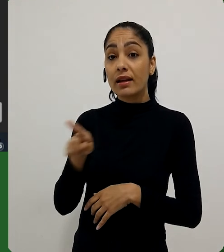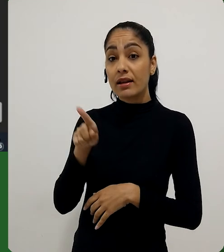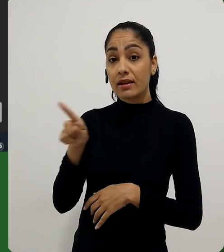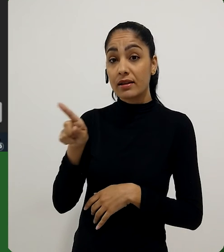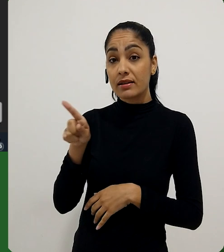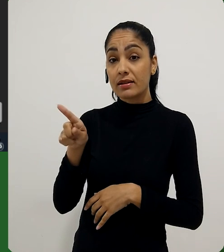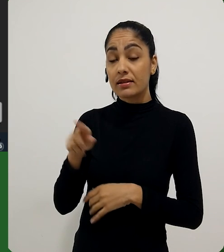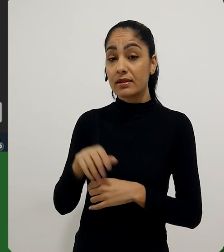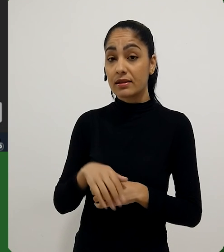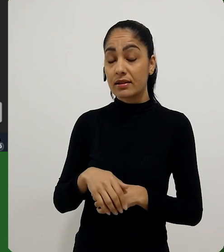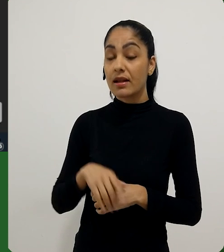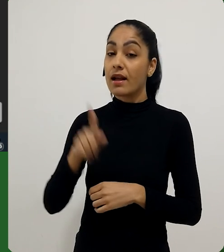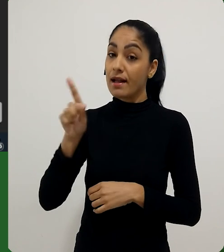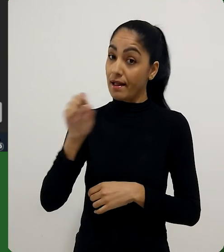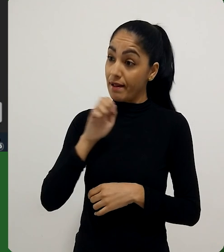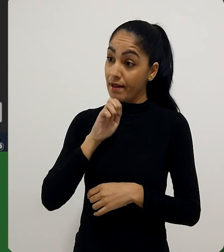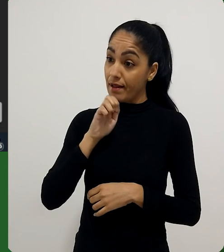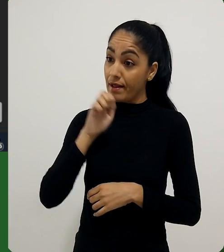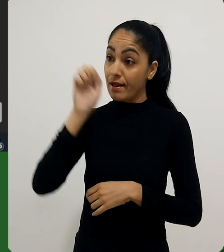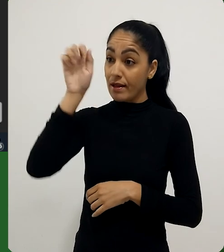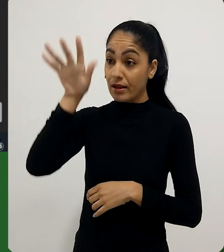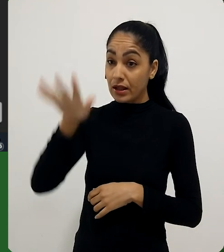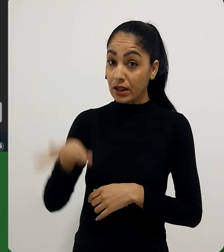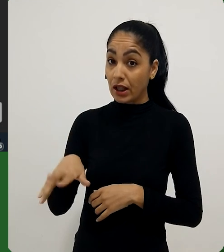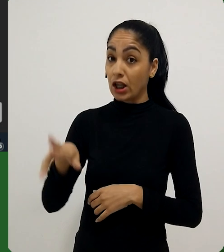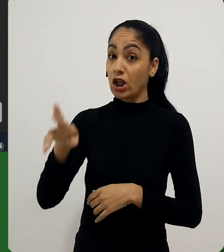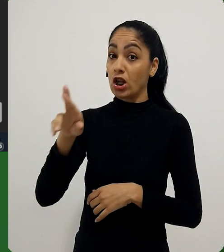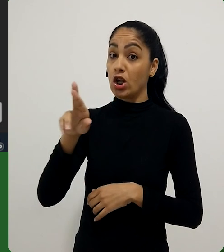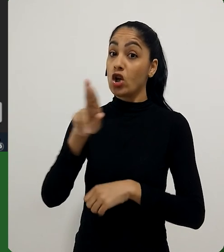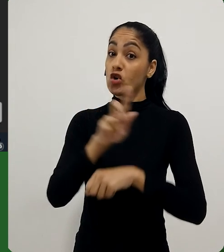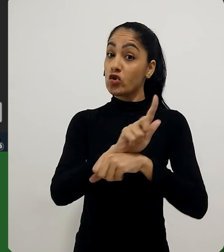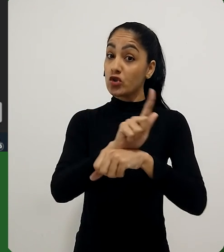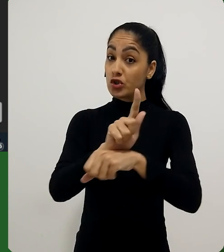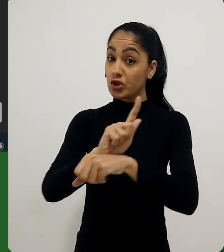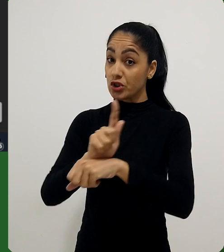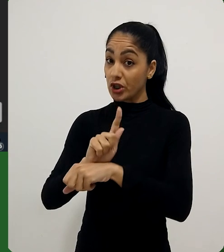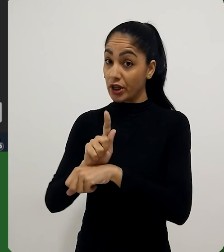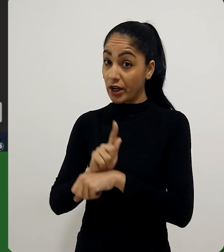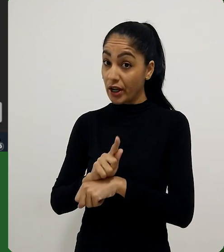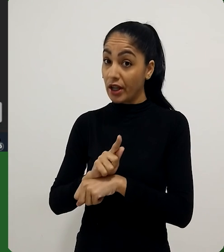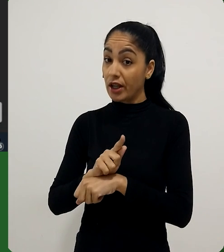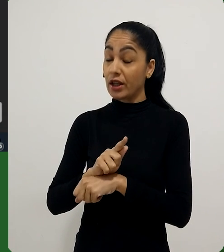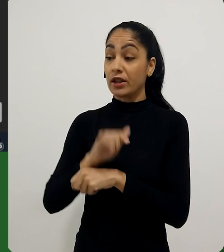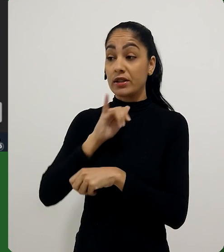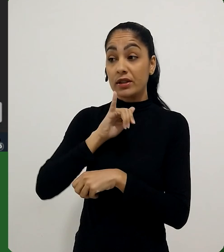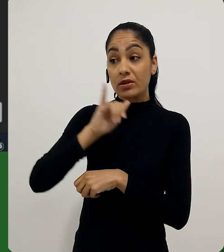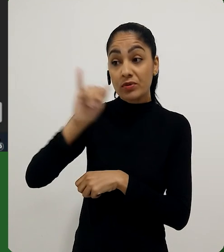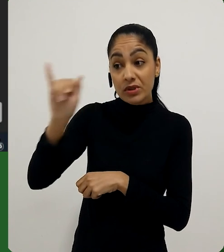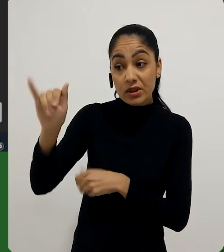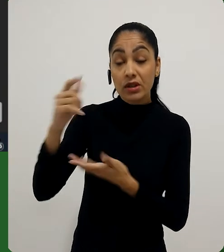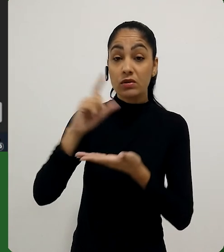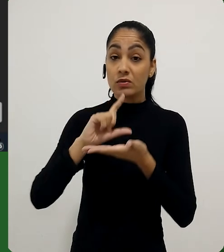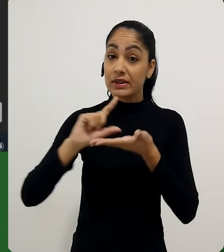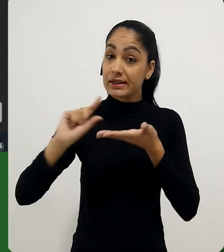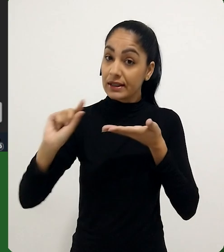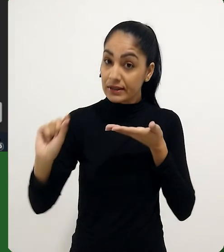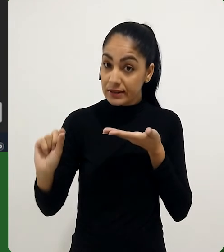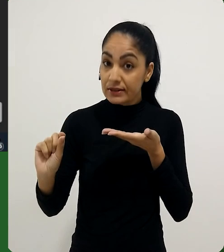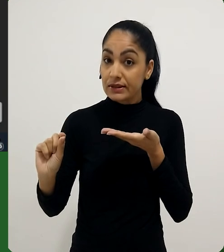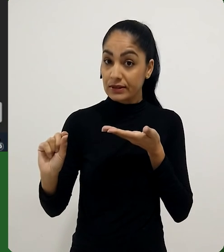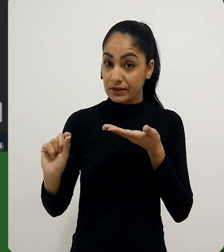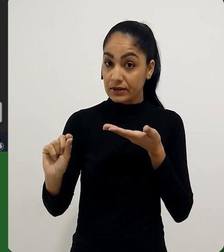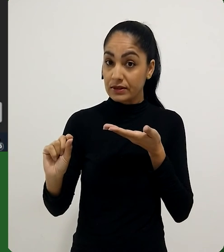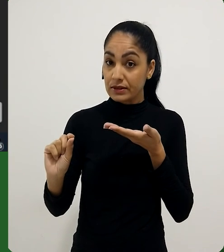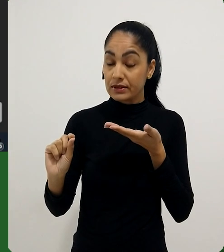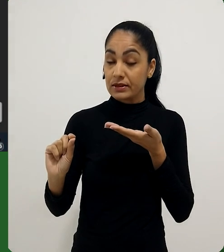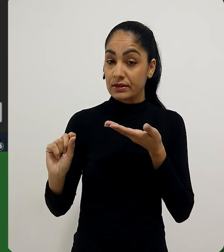esse recado para quem, né? Para o gerente do seu departamento,